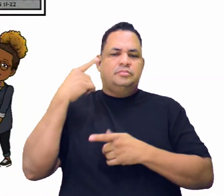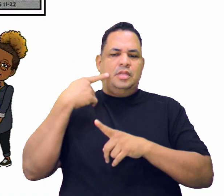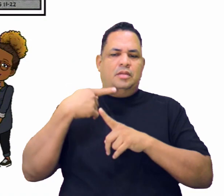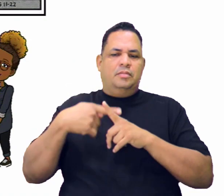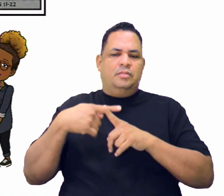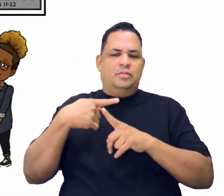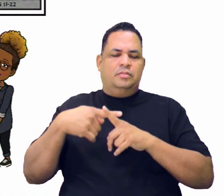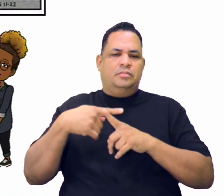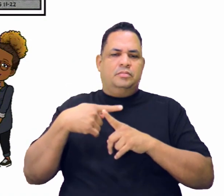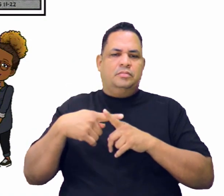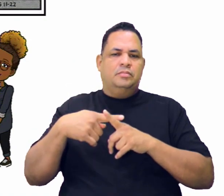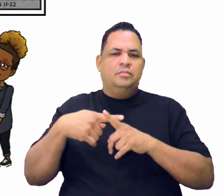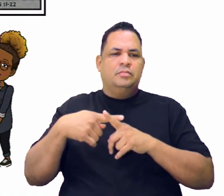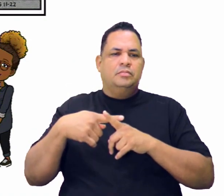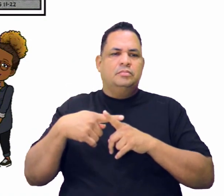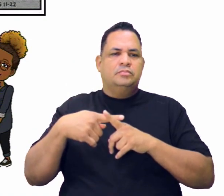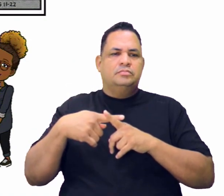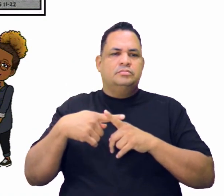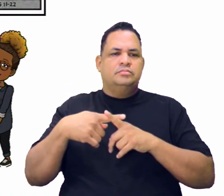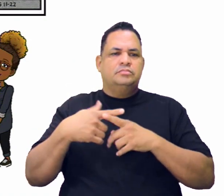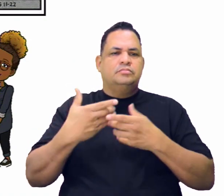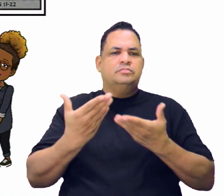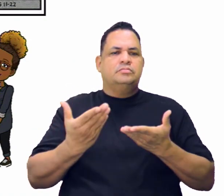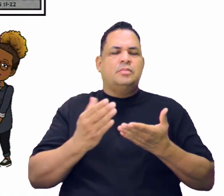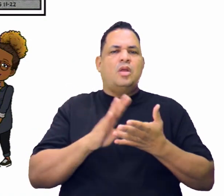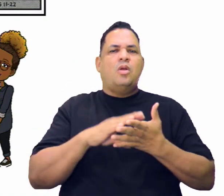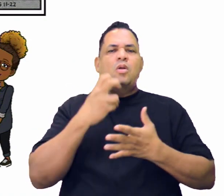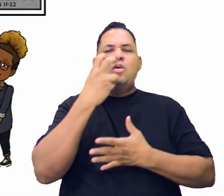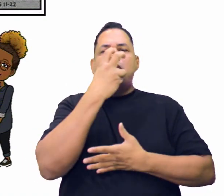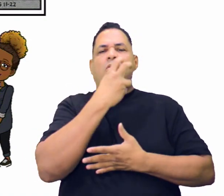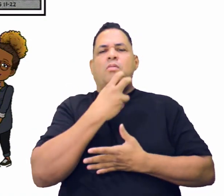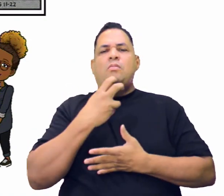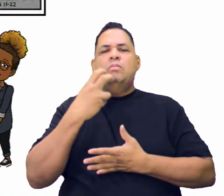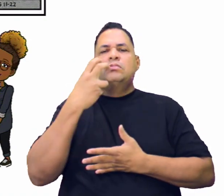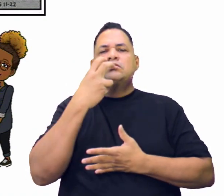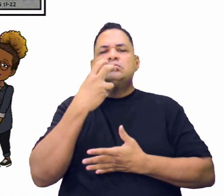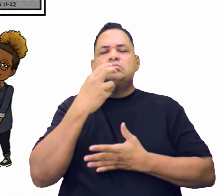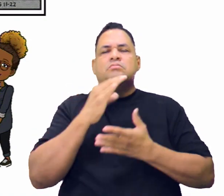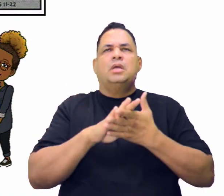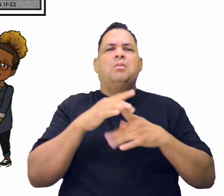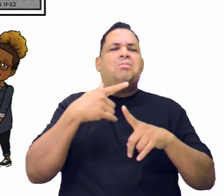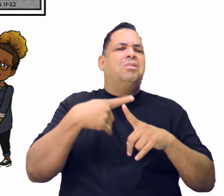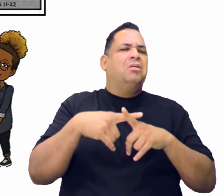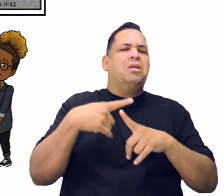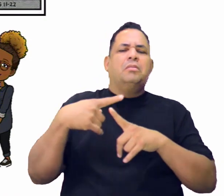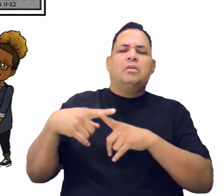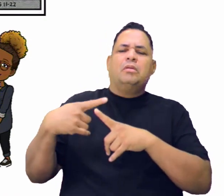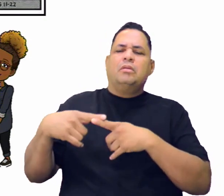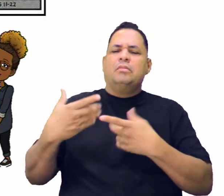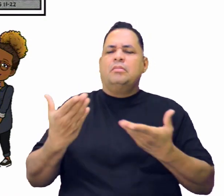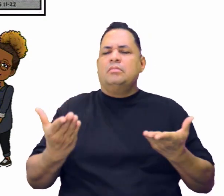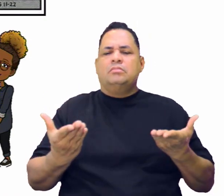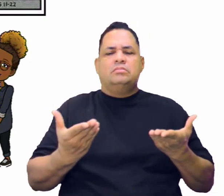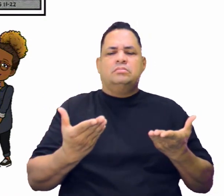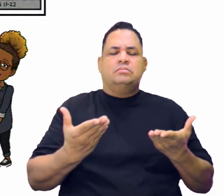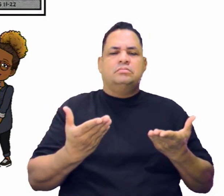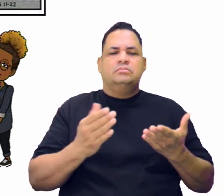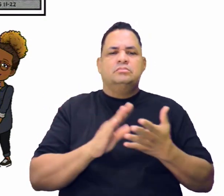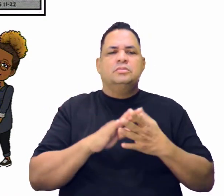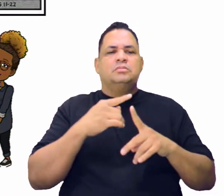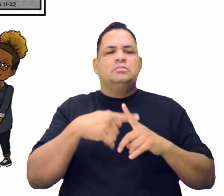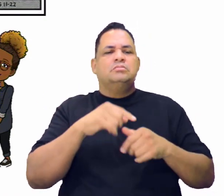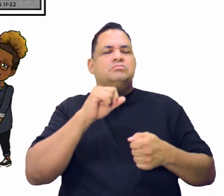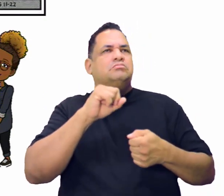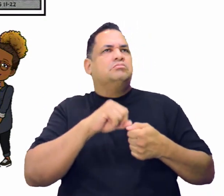porquê. Que oralmente você... por quê? Por que, amadinho, você